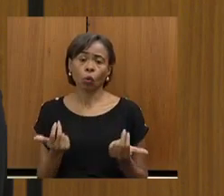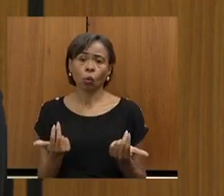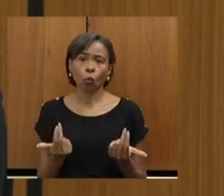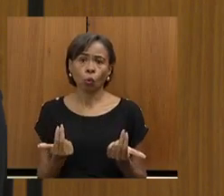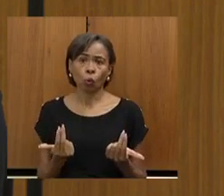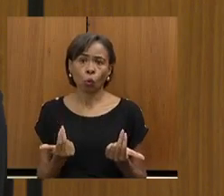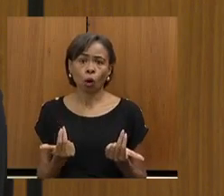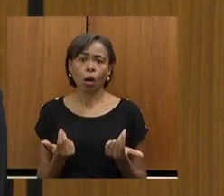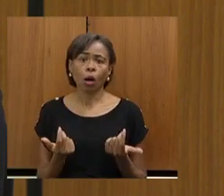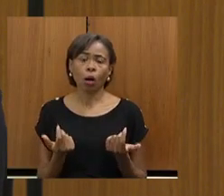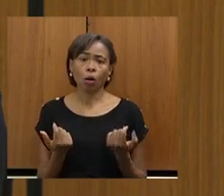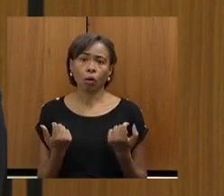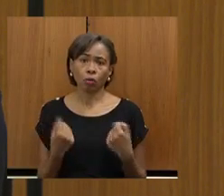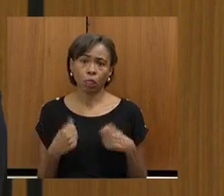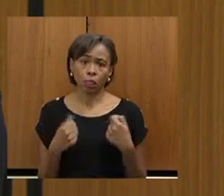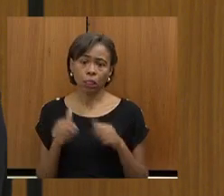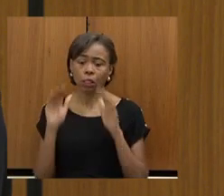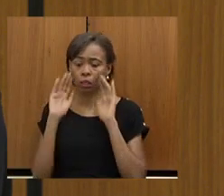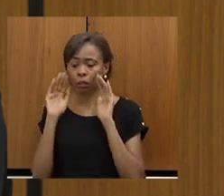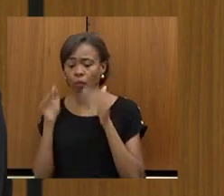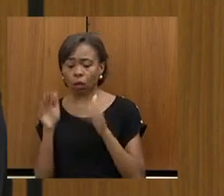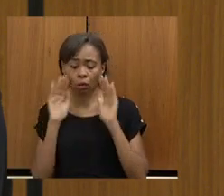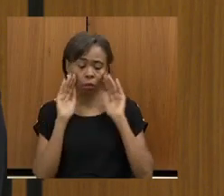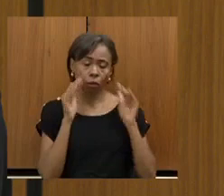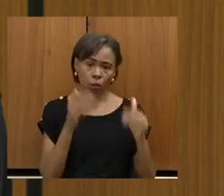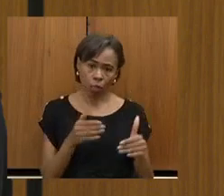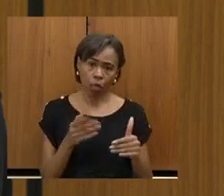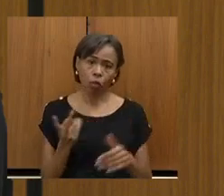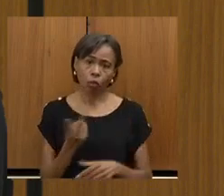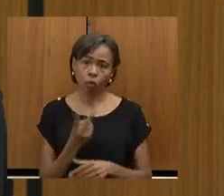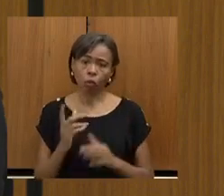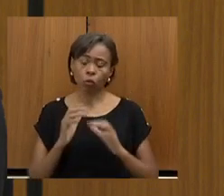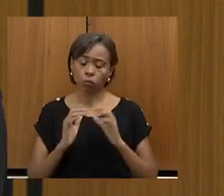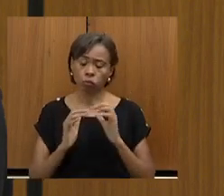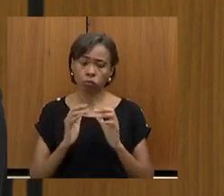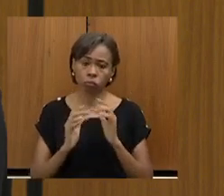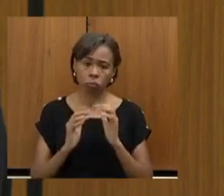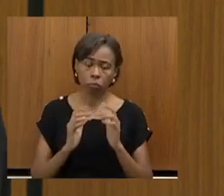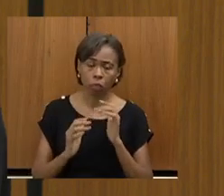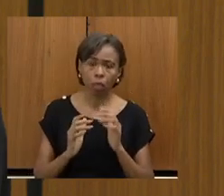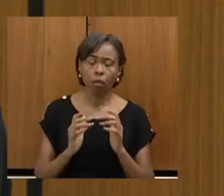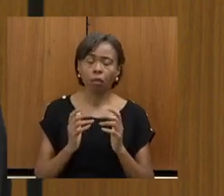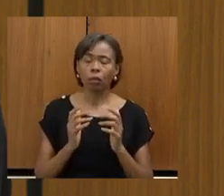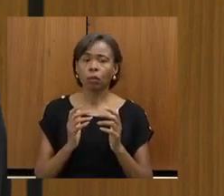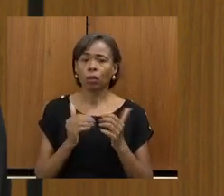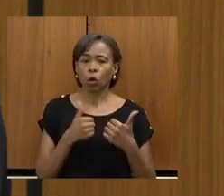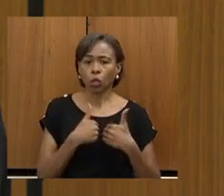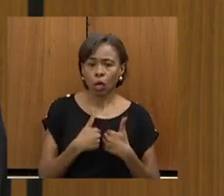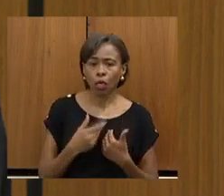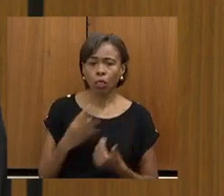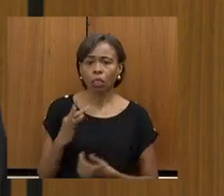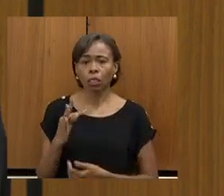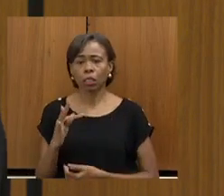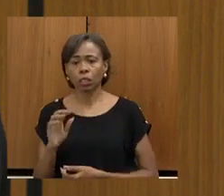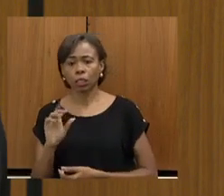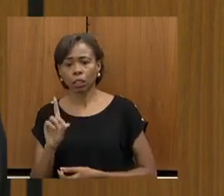atenção pela escola, dois alunos neurodiversos e um aluno com laudo entregue, o